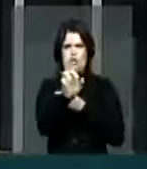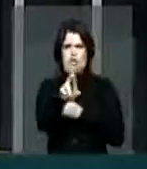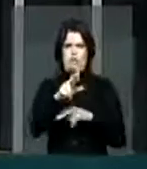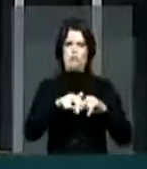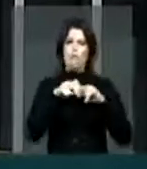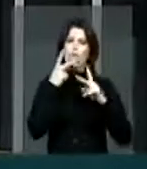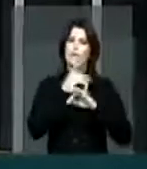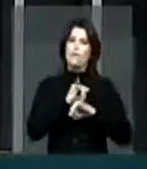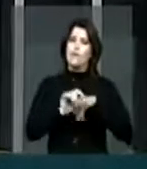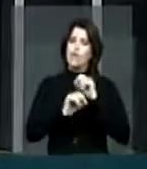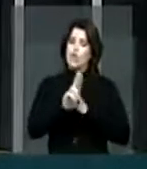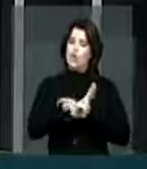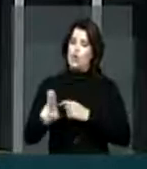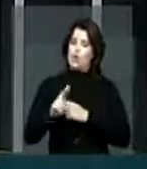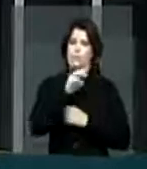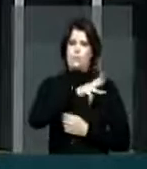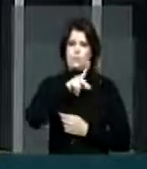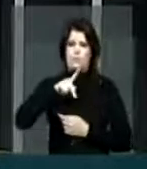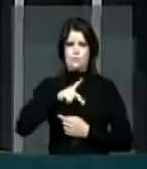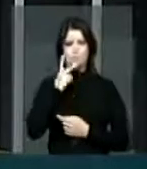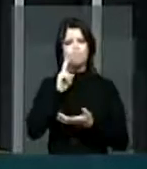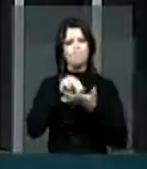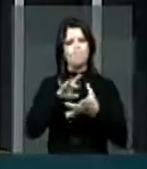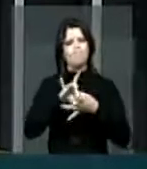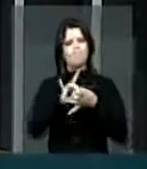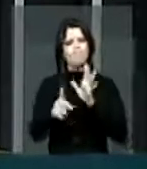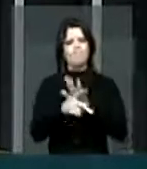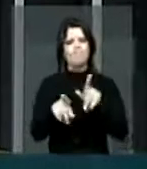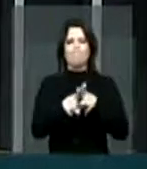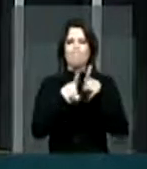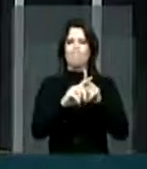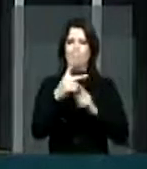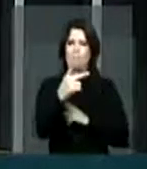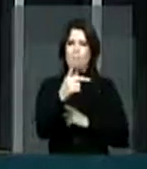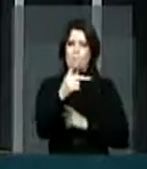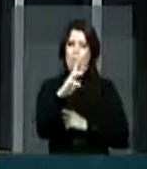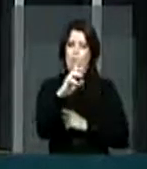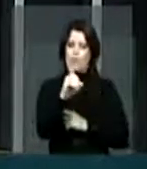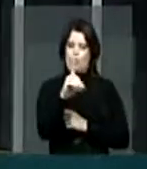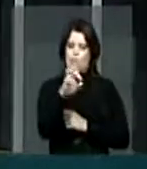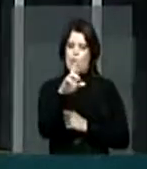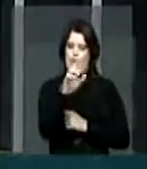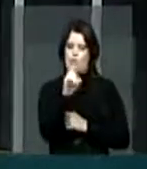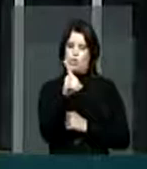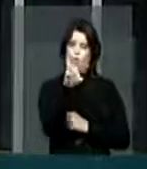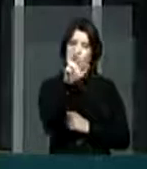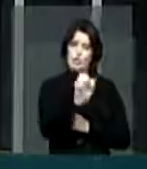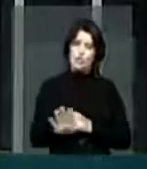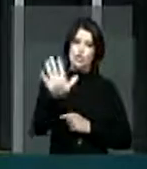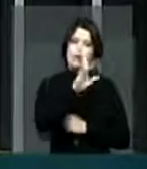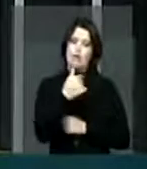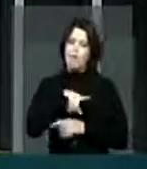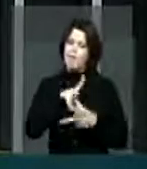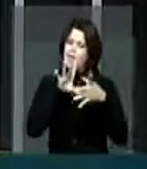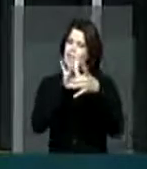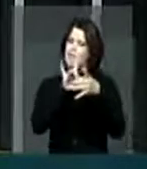aqui, em nome do Ministério Público, me solidarizar com o Procurador-Geral e, em nome dele, me solidarizar com todos os